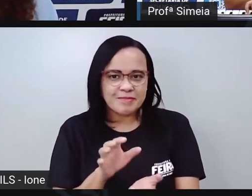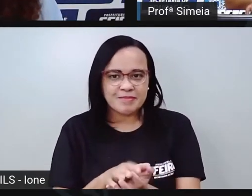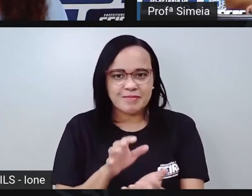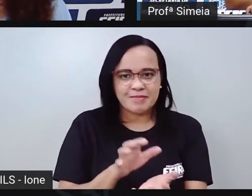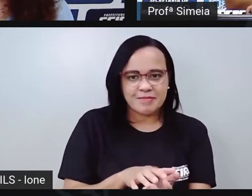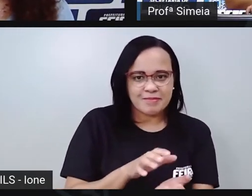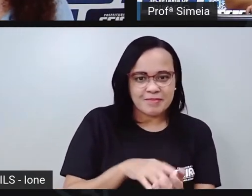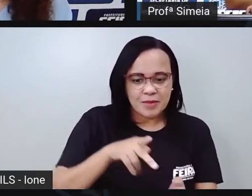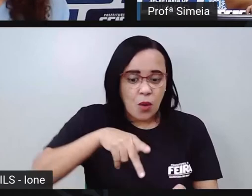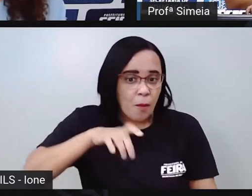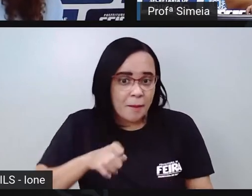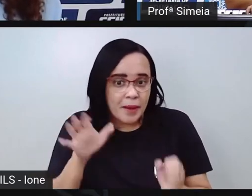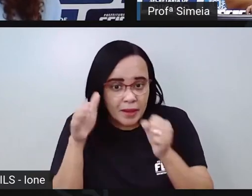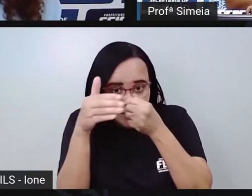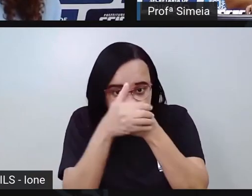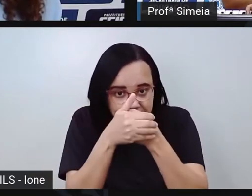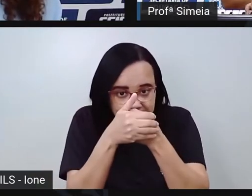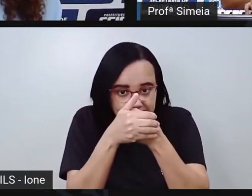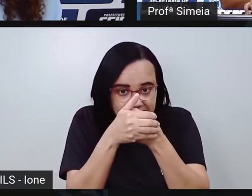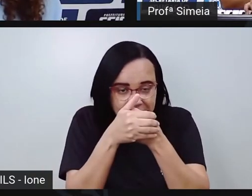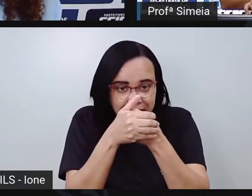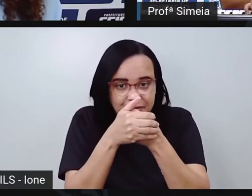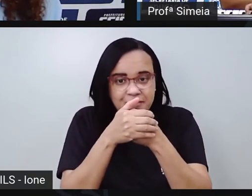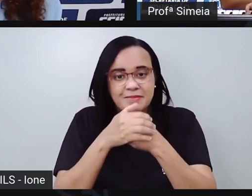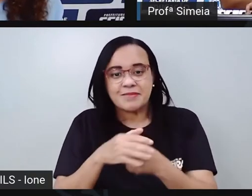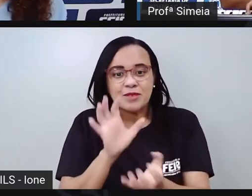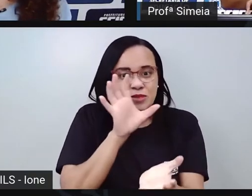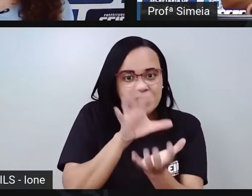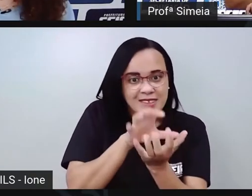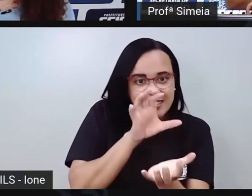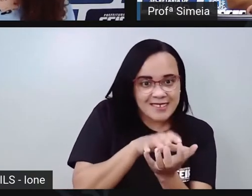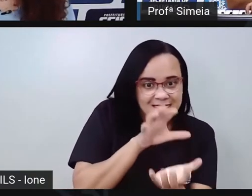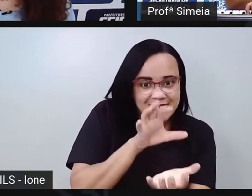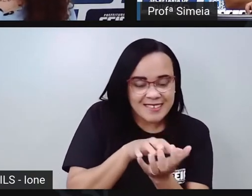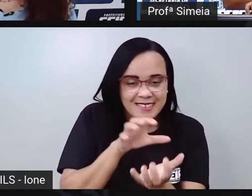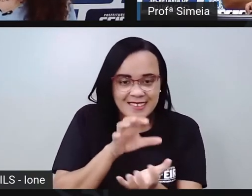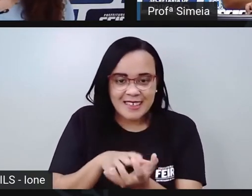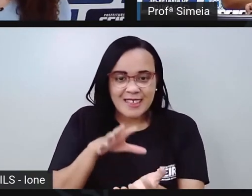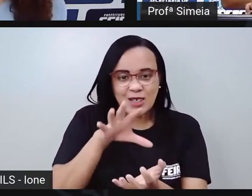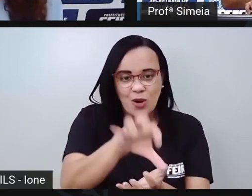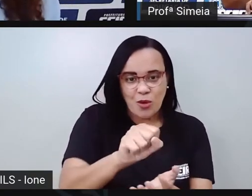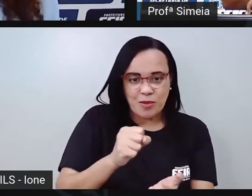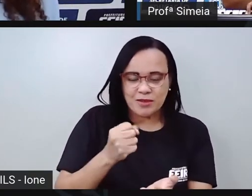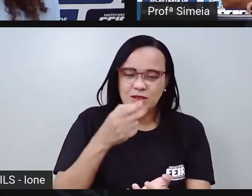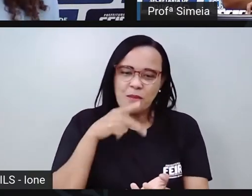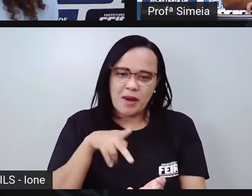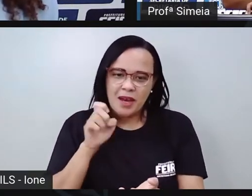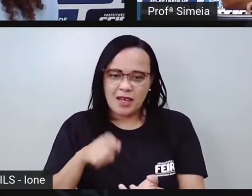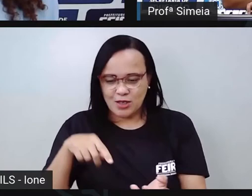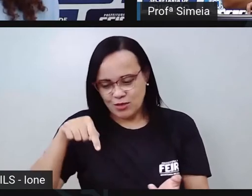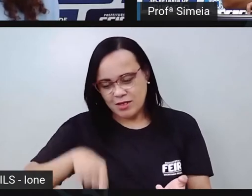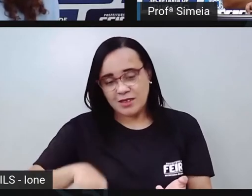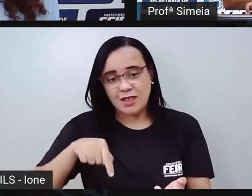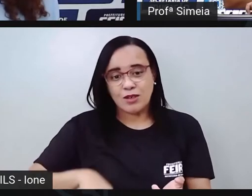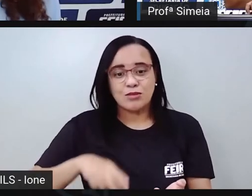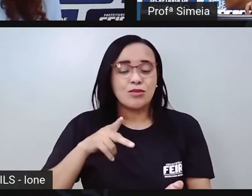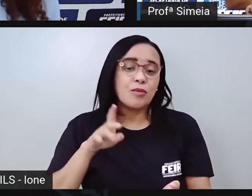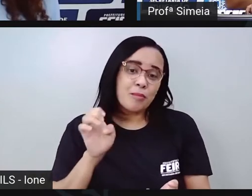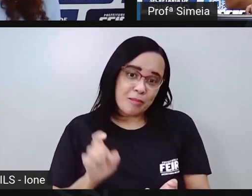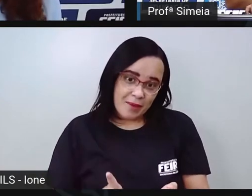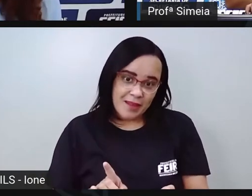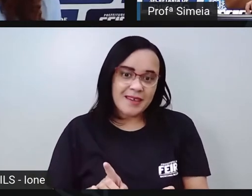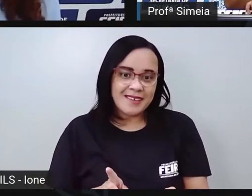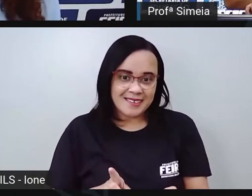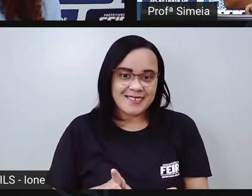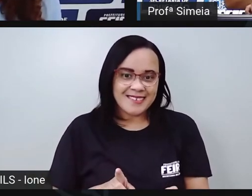seu pé e se não jogar Come o seu velho dedão